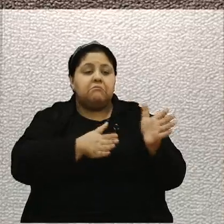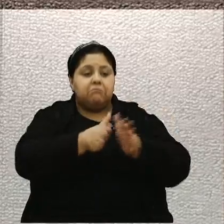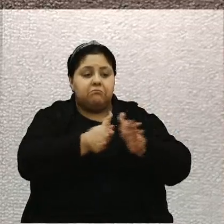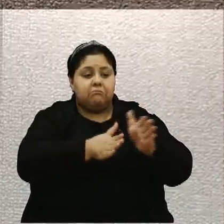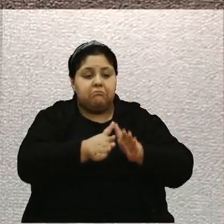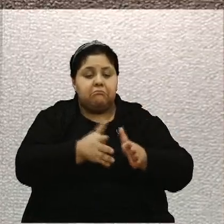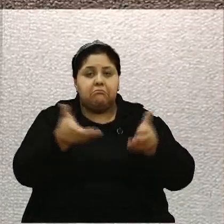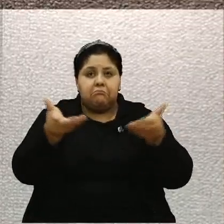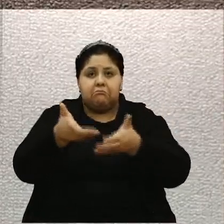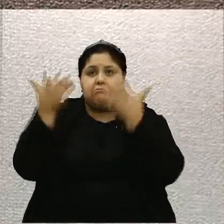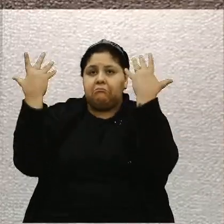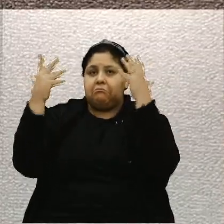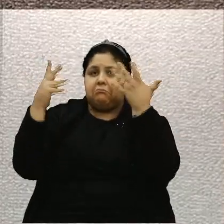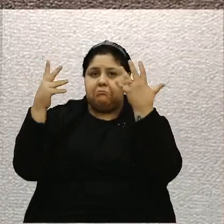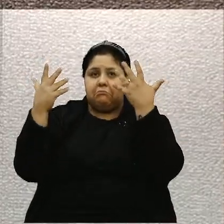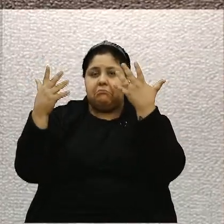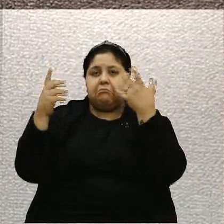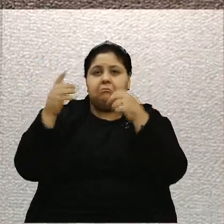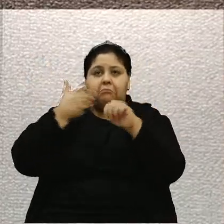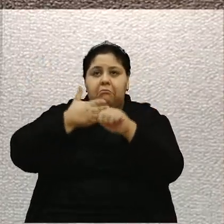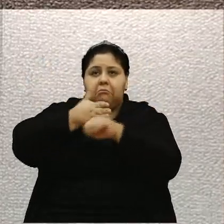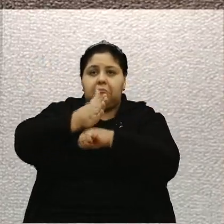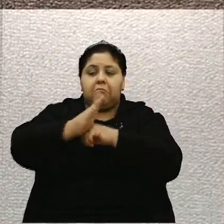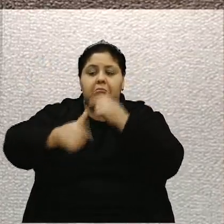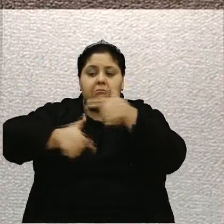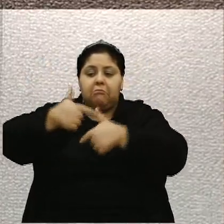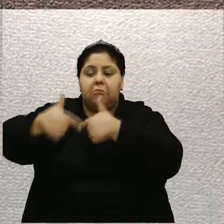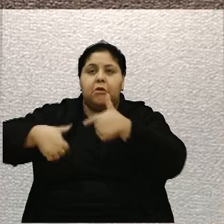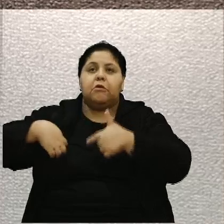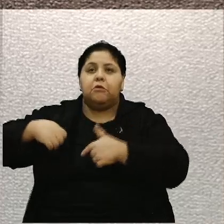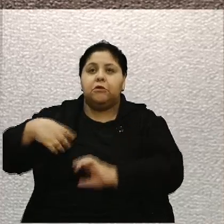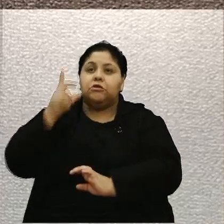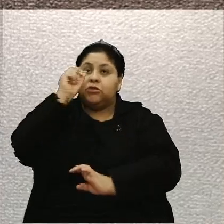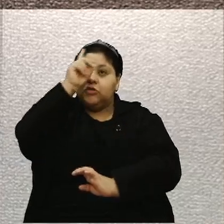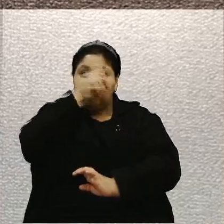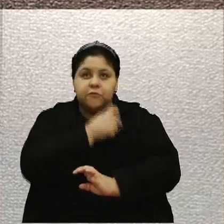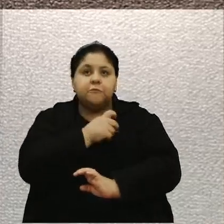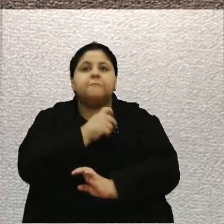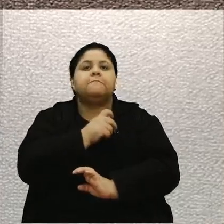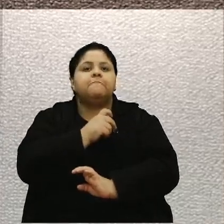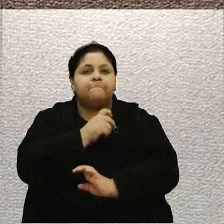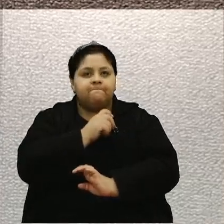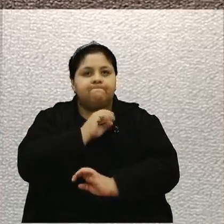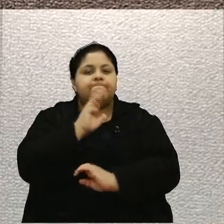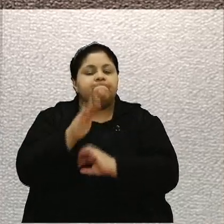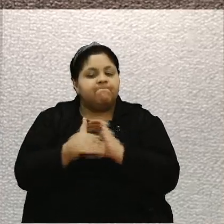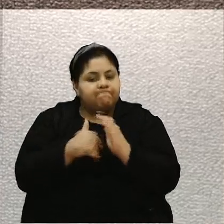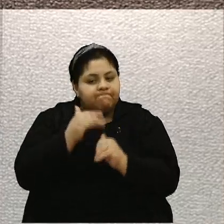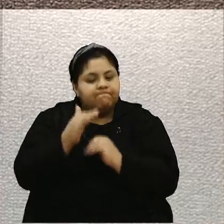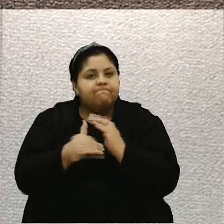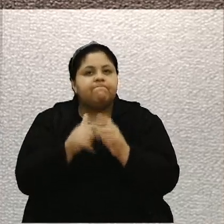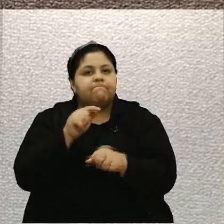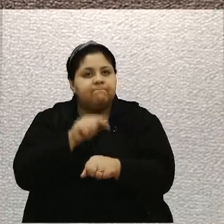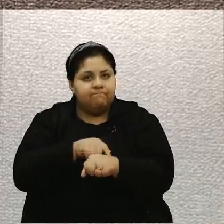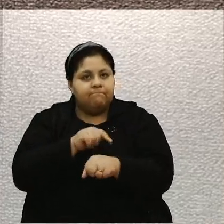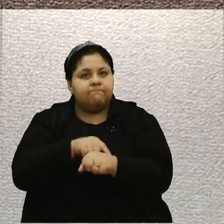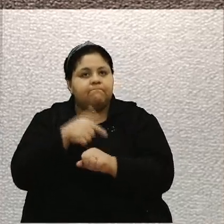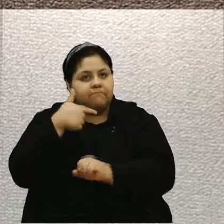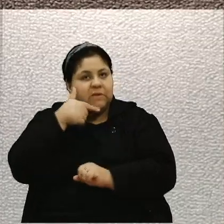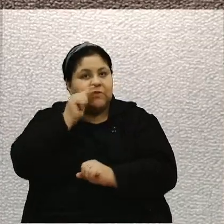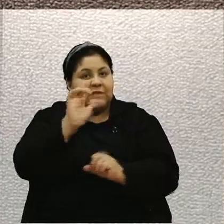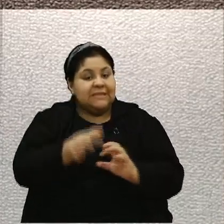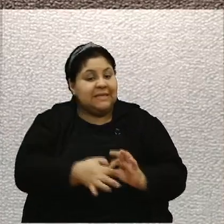porque o senhor fez frente a esse trabalho tão difícil, tão árduo, que vai levar ainda um bom tempo ainda para conseguir liberar